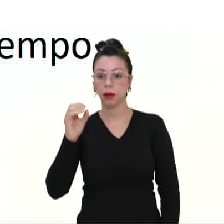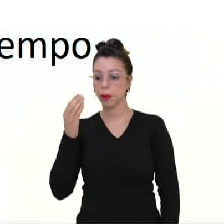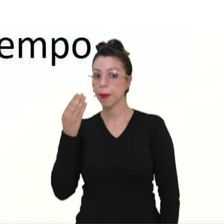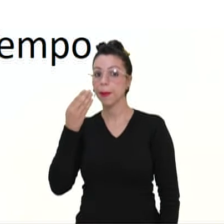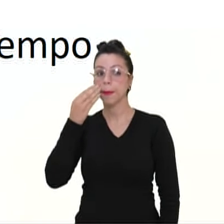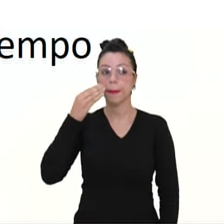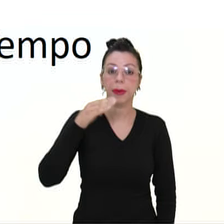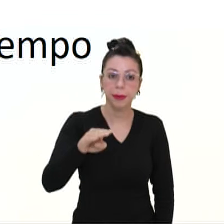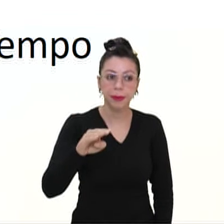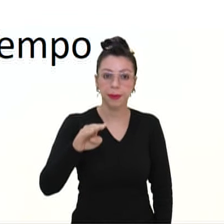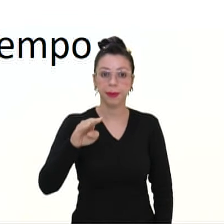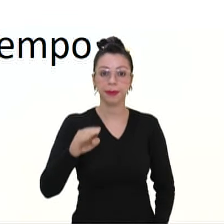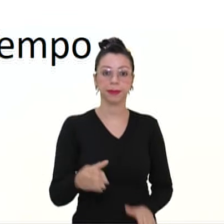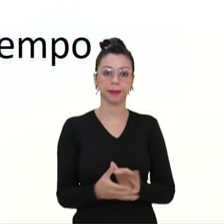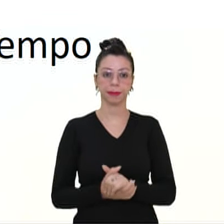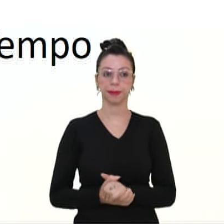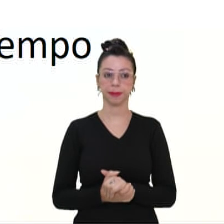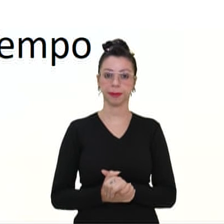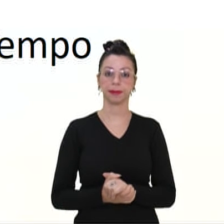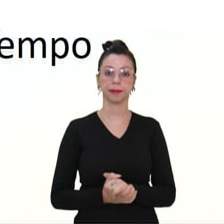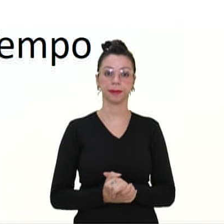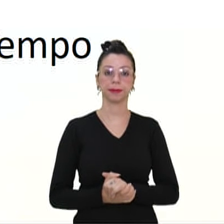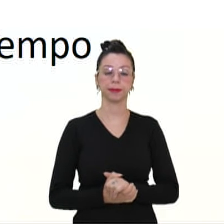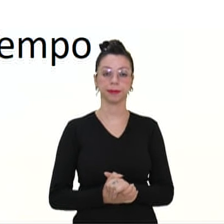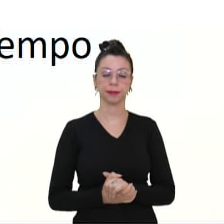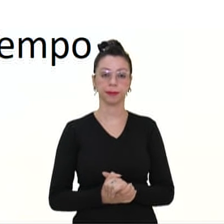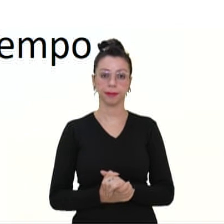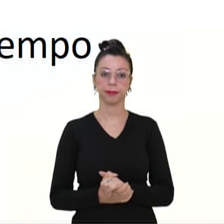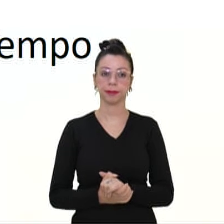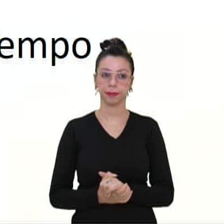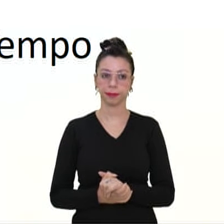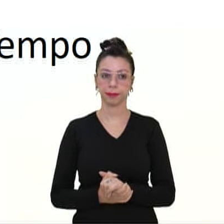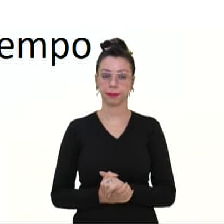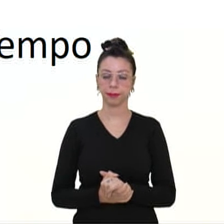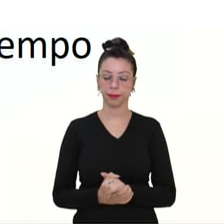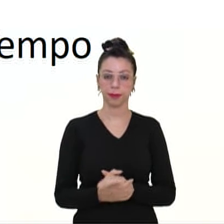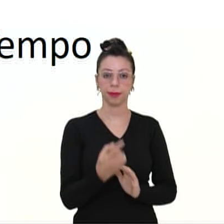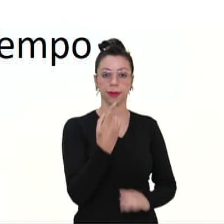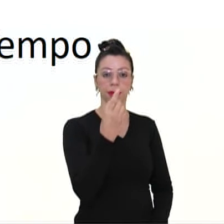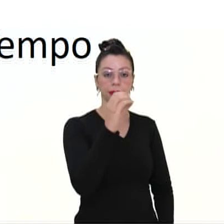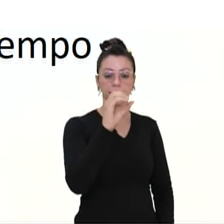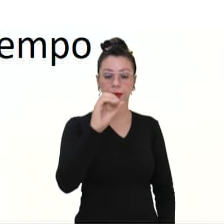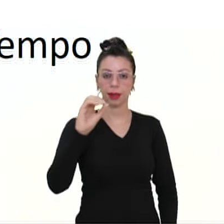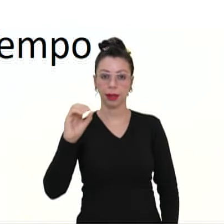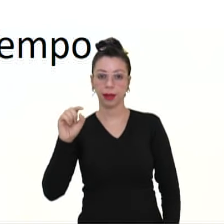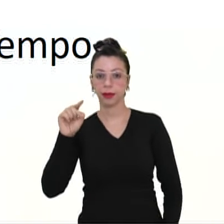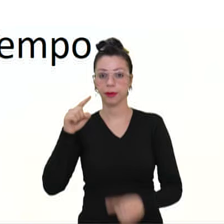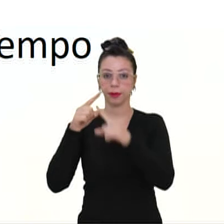quê? 100 bilhões, tá? Ok. 100 vezes 10